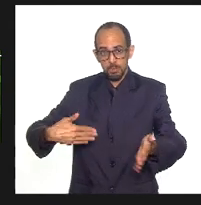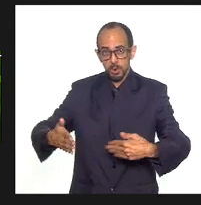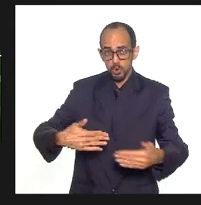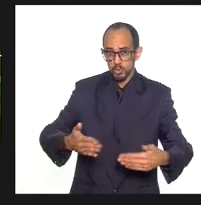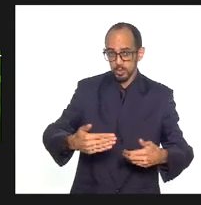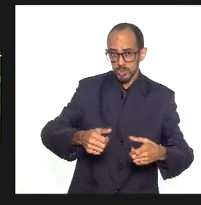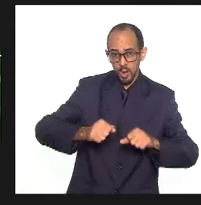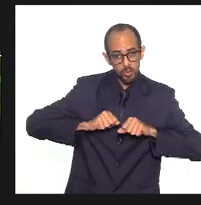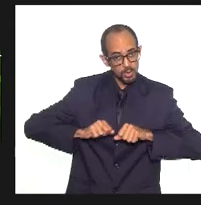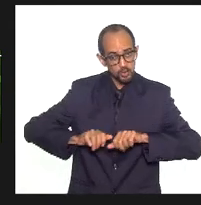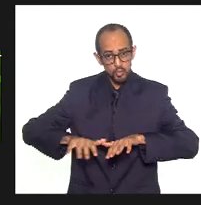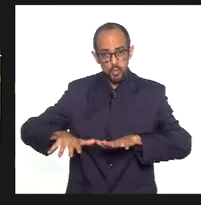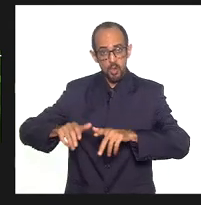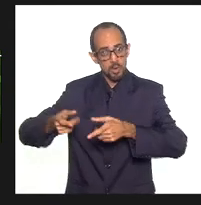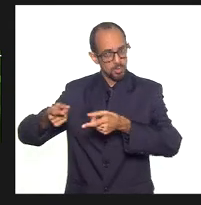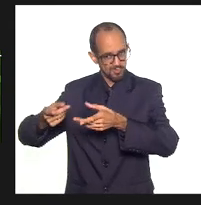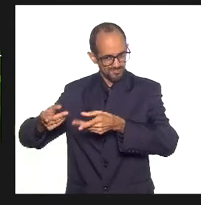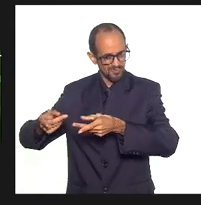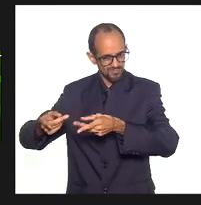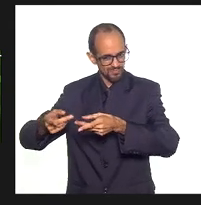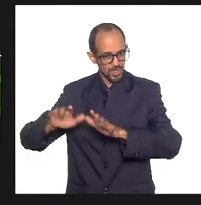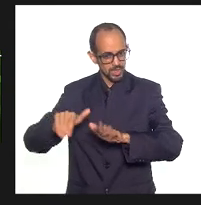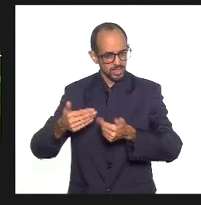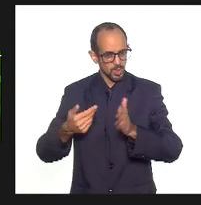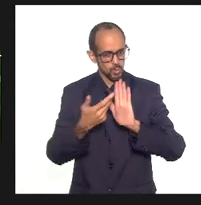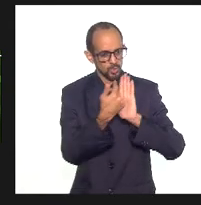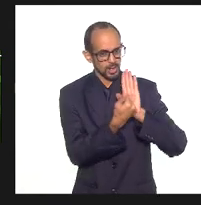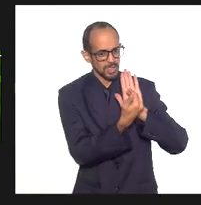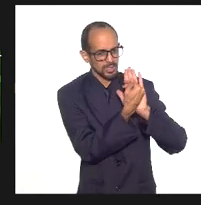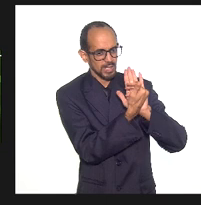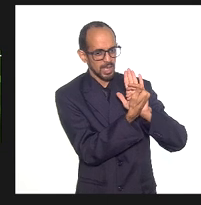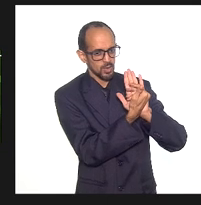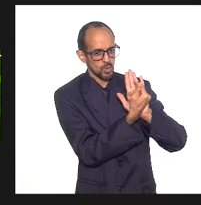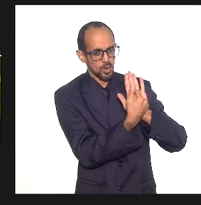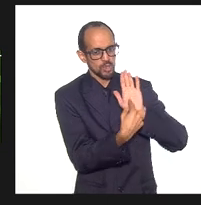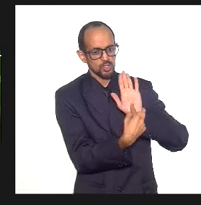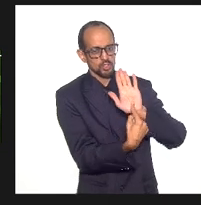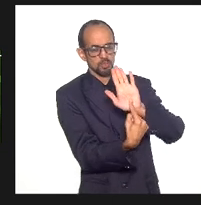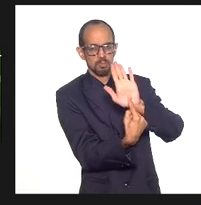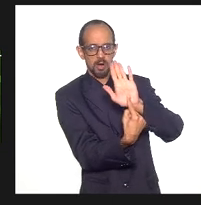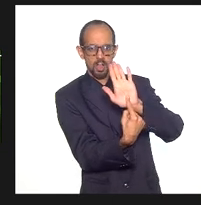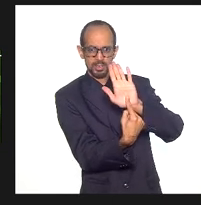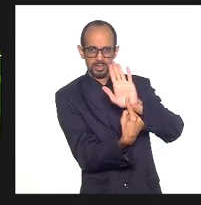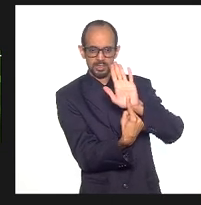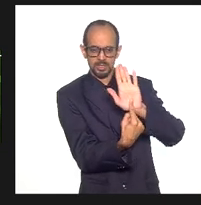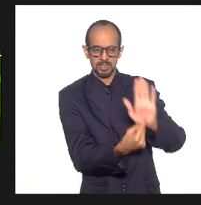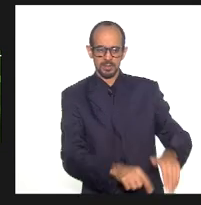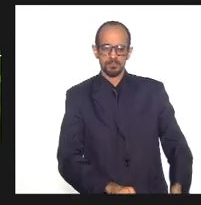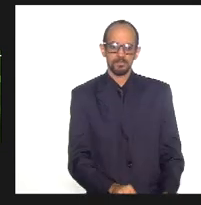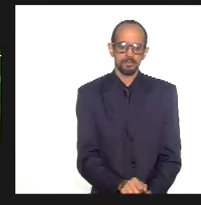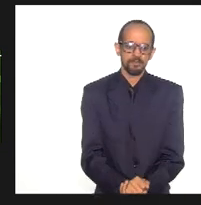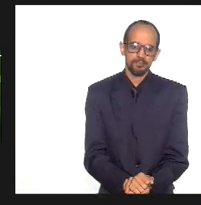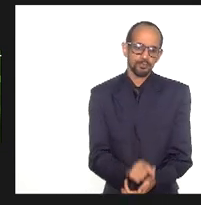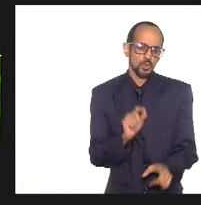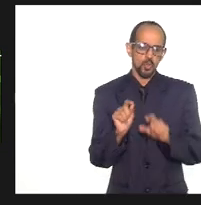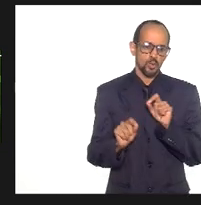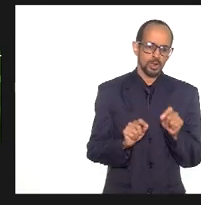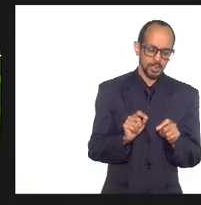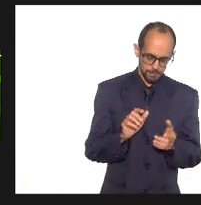escoamento. Então, aqui no desenho ao lado, a gente traz, né, de uma forma ilustrativa,